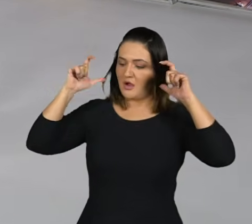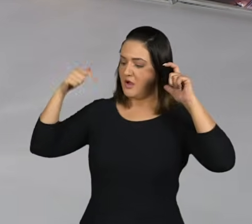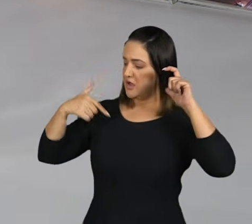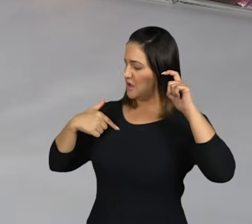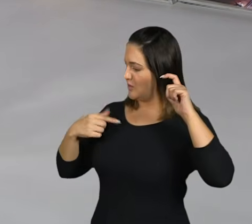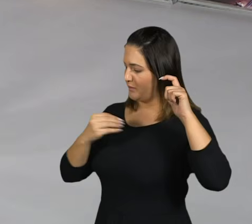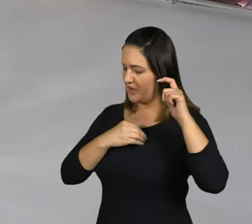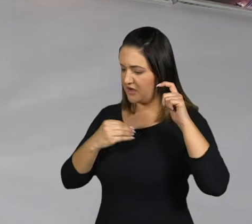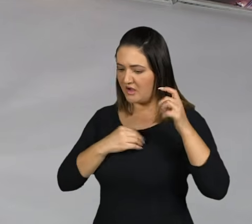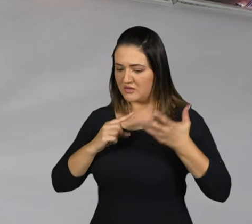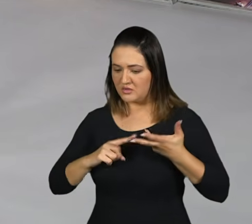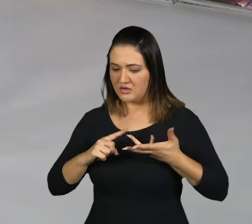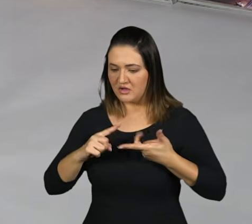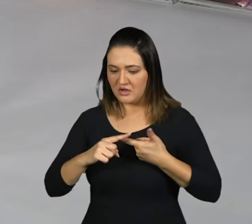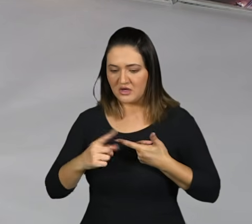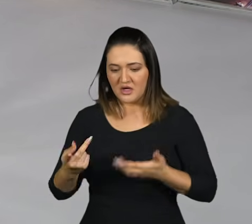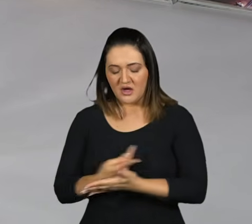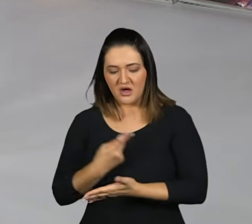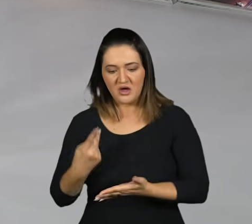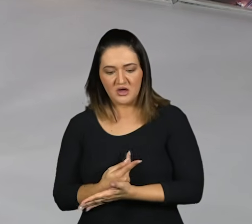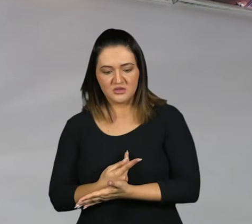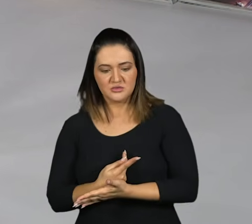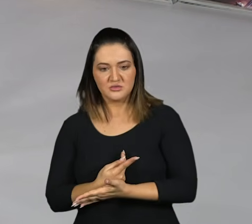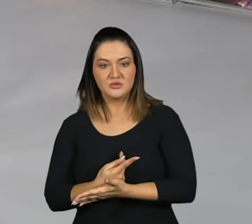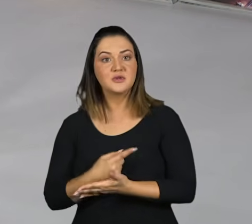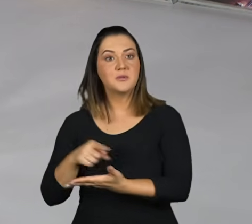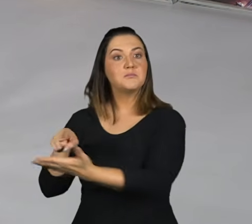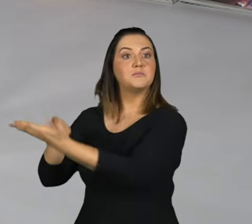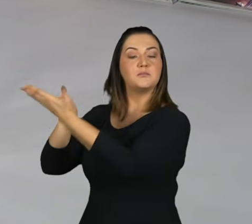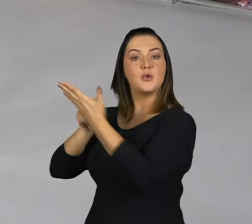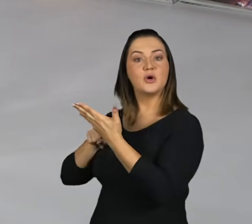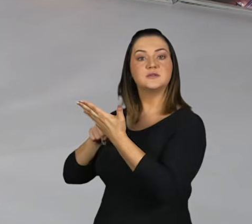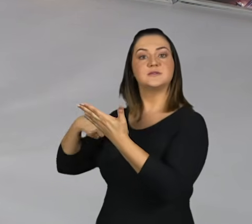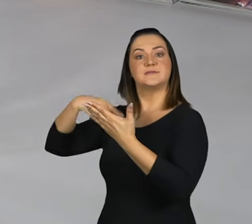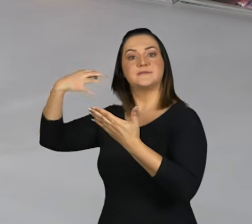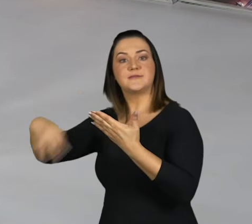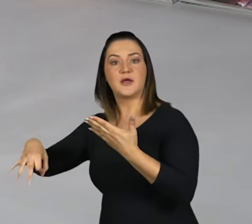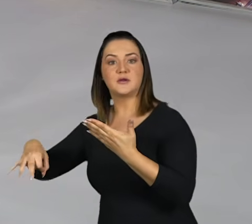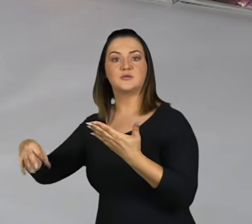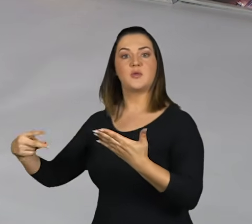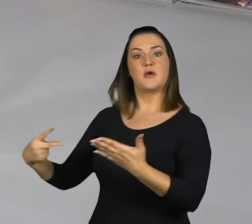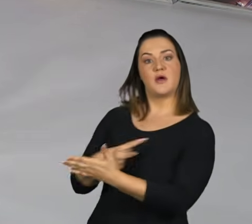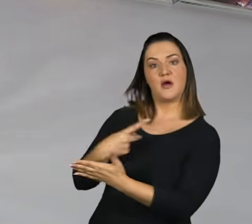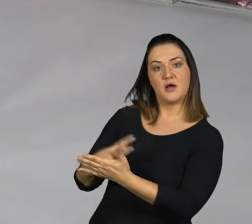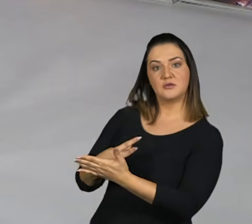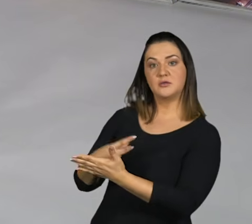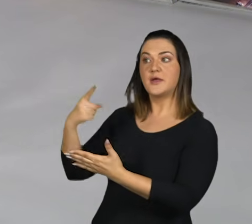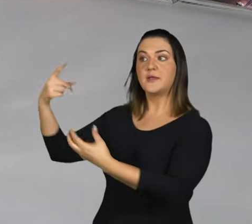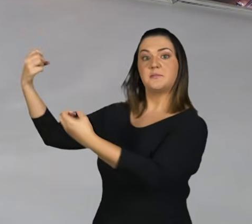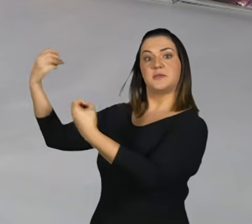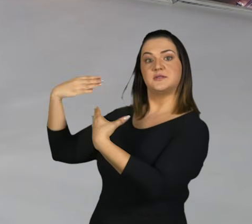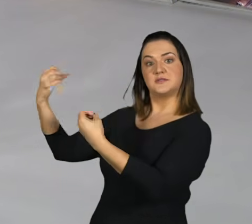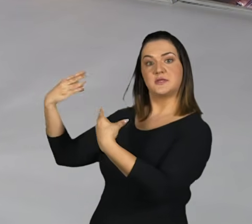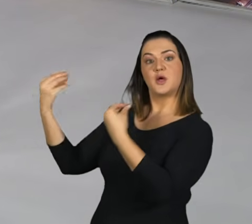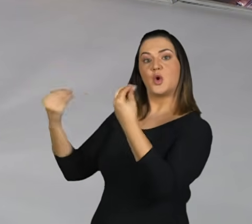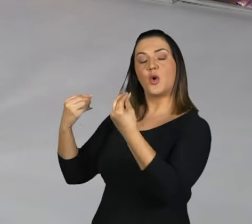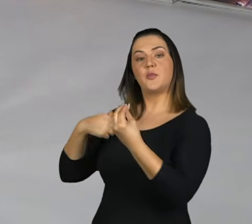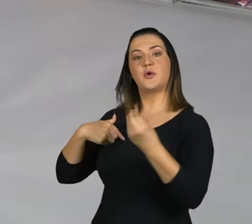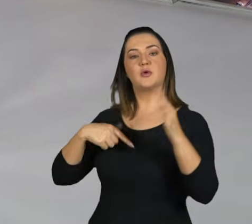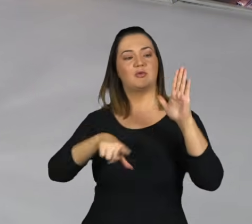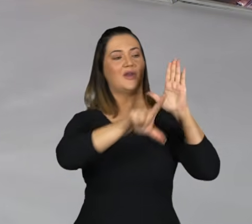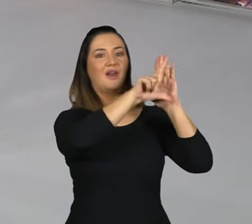palavras, o Espírito Santo convence você do que é errado, mostra para você o que é certo, ensina você a obedecer os 10